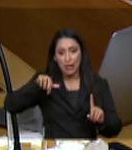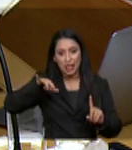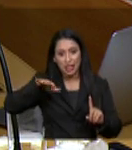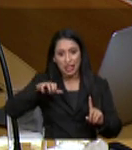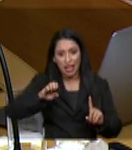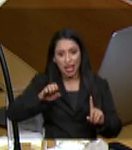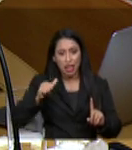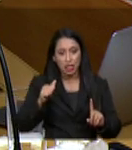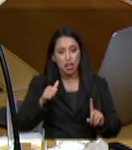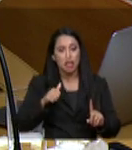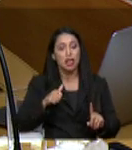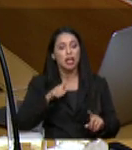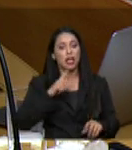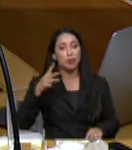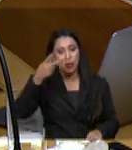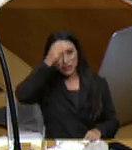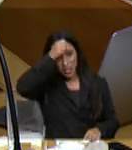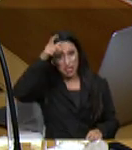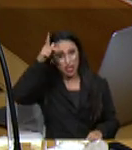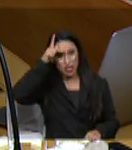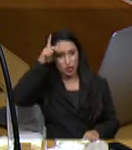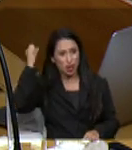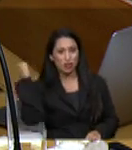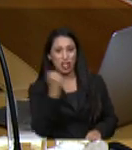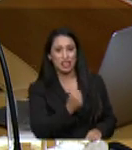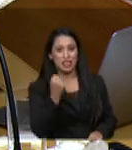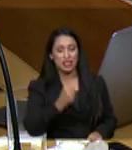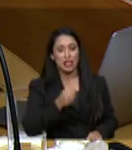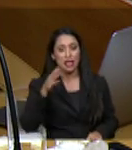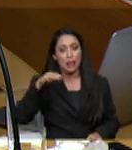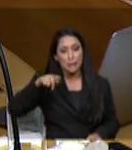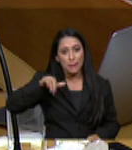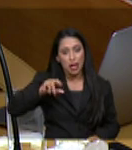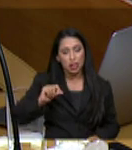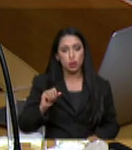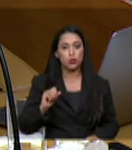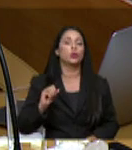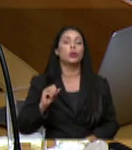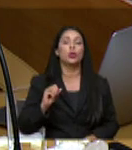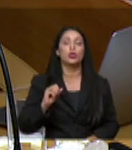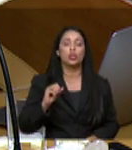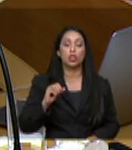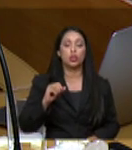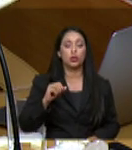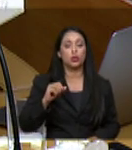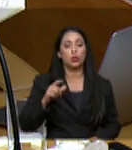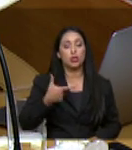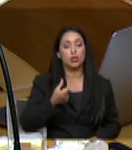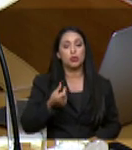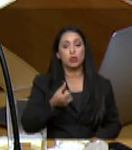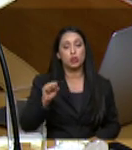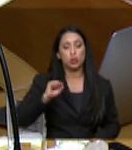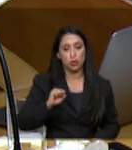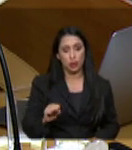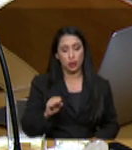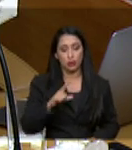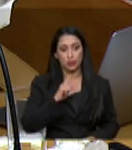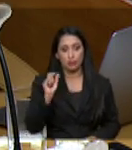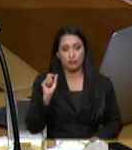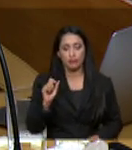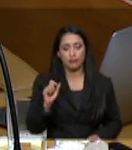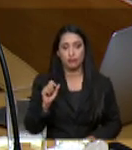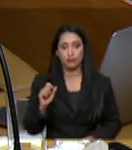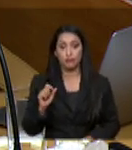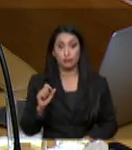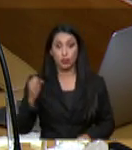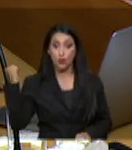covarde brutalmente em 14 de Março de 2018 na capital Fluminense no